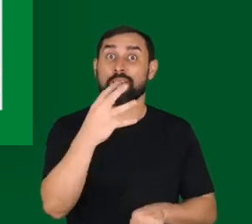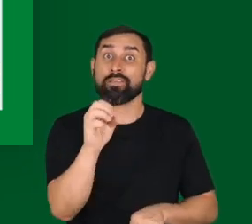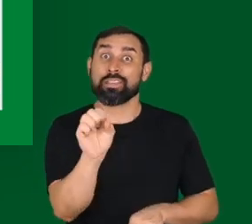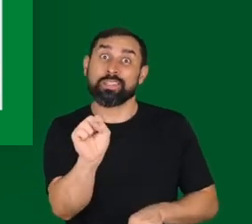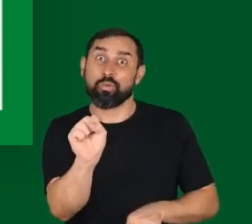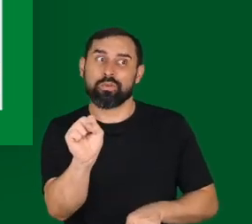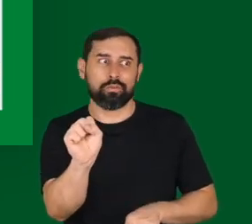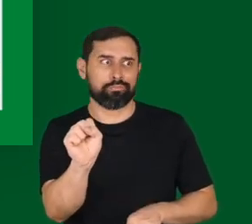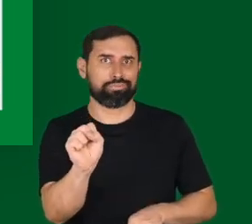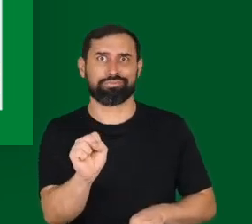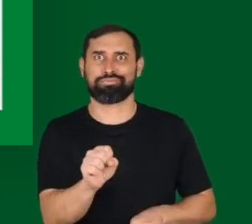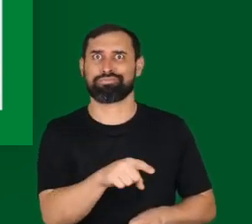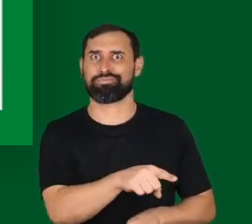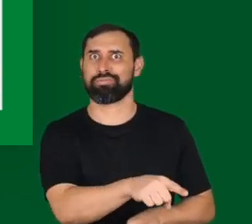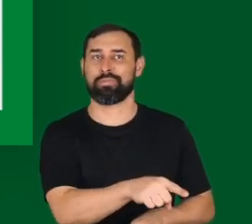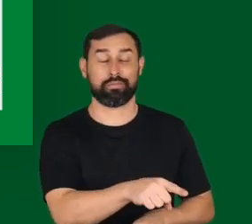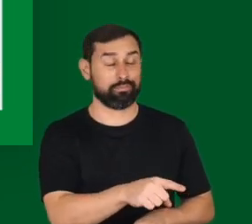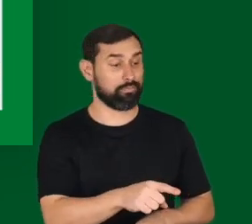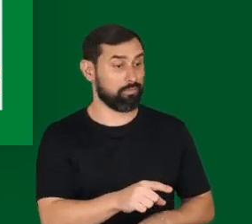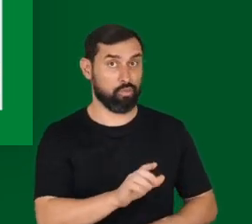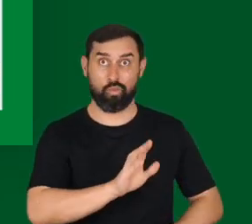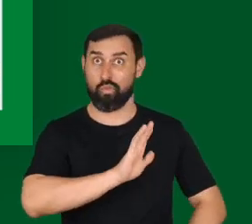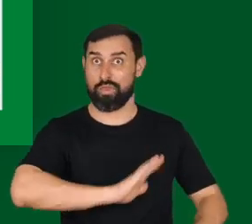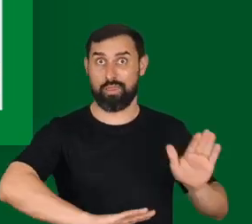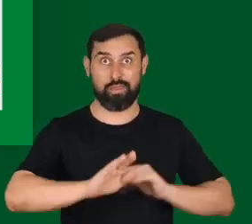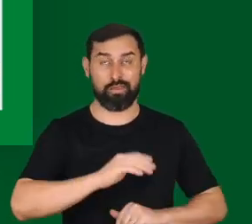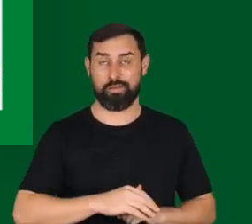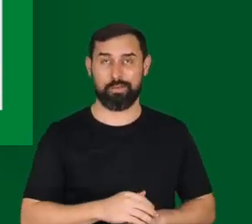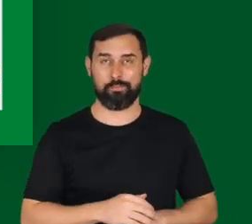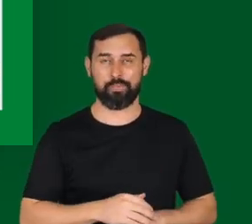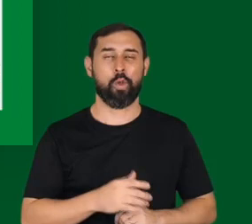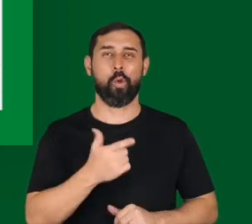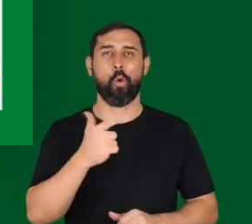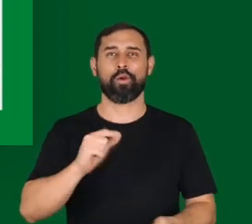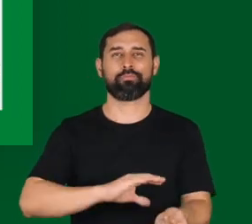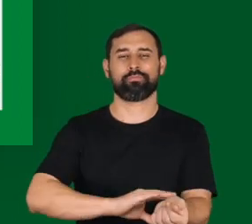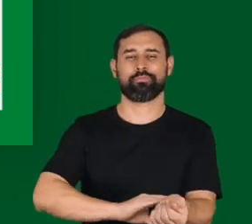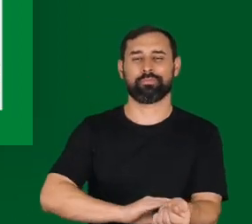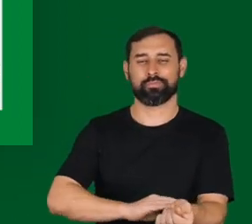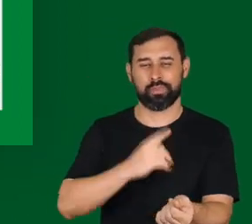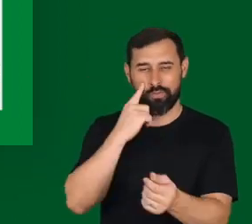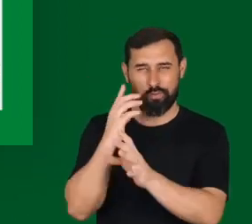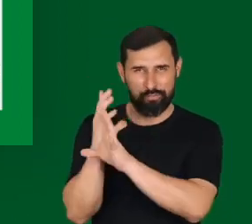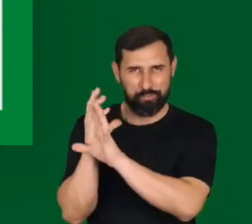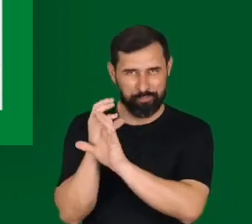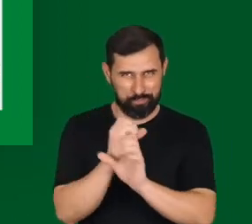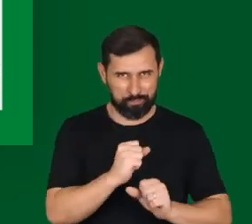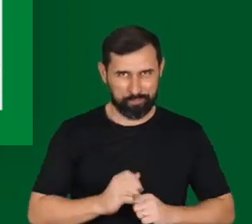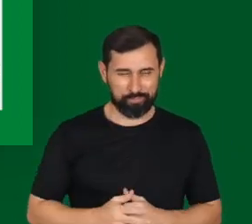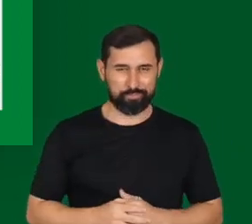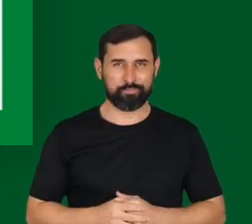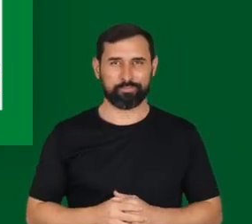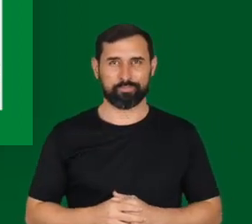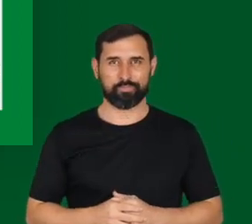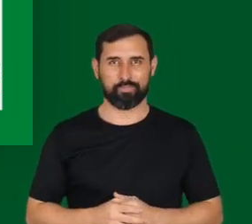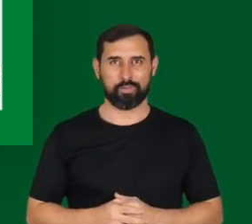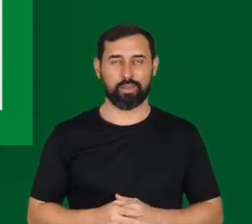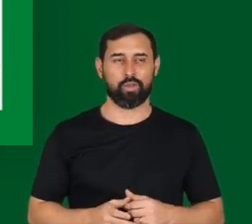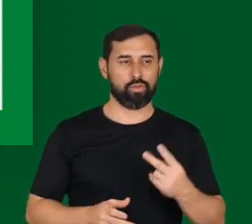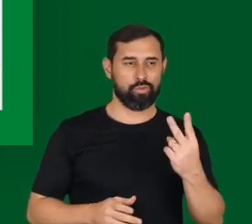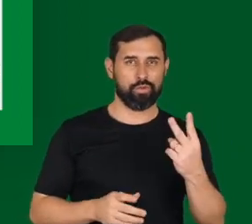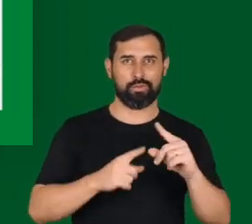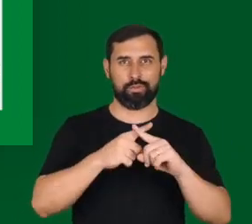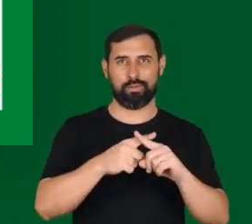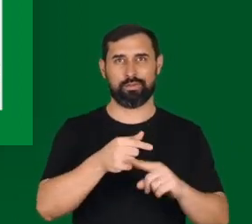está lentificado, mais um sinal aí de alerta. A PA, vamos calcular aqui a PA para esse paciente? 2